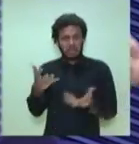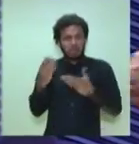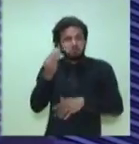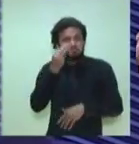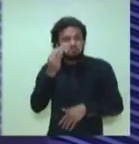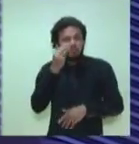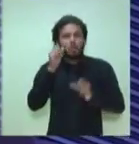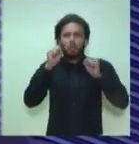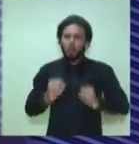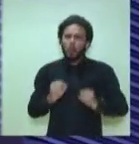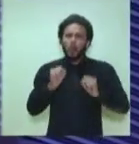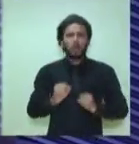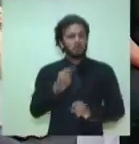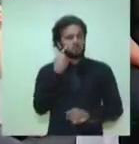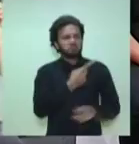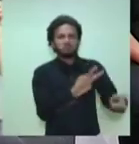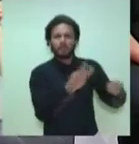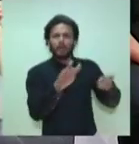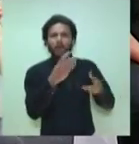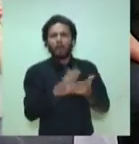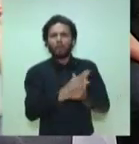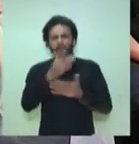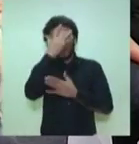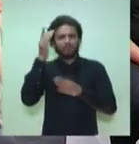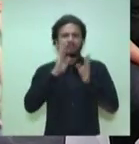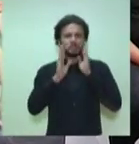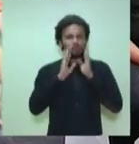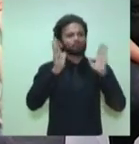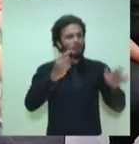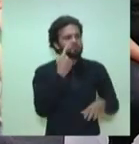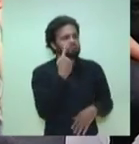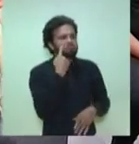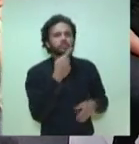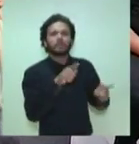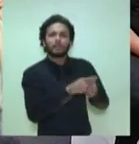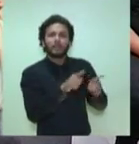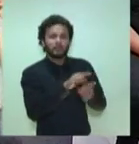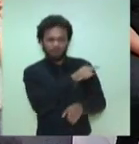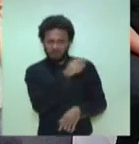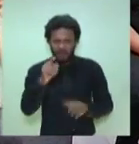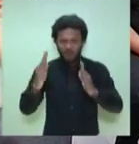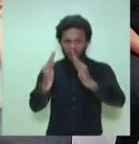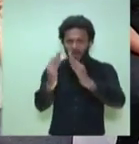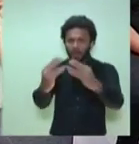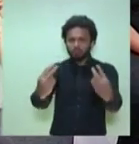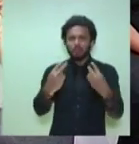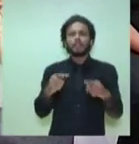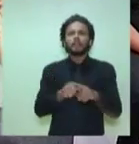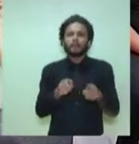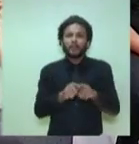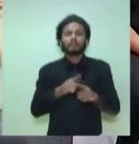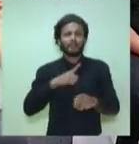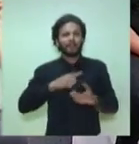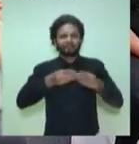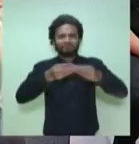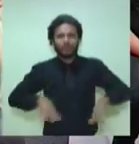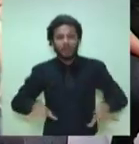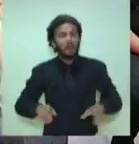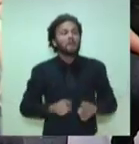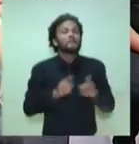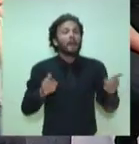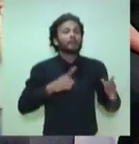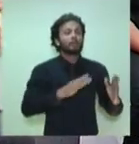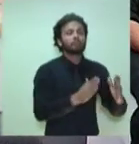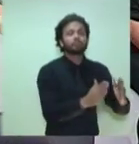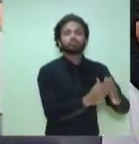que algumas pessoas já estão acompanhando daqui mesmo, ou você de casa. Muitos desses investimentos tiveram prejuízo. Mas também houve durante um